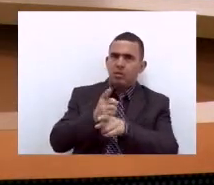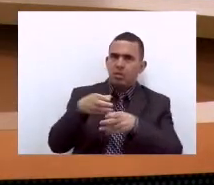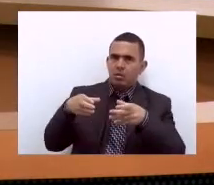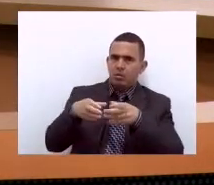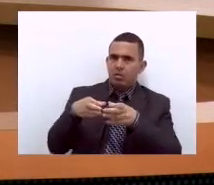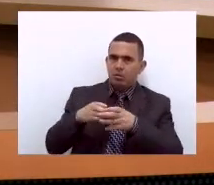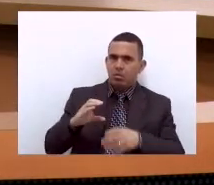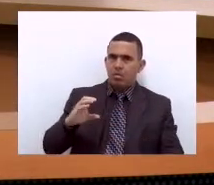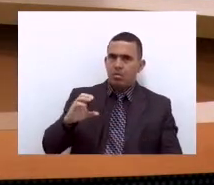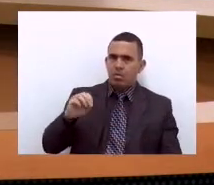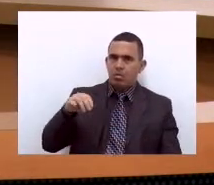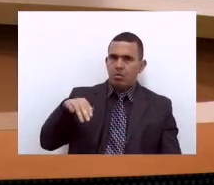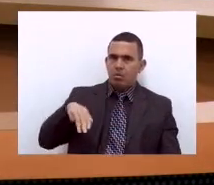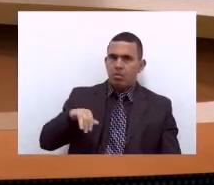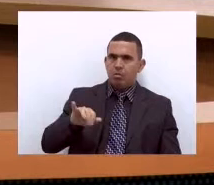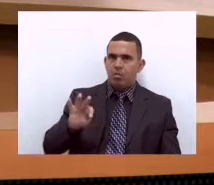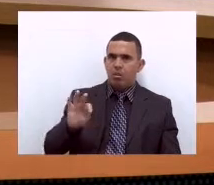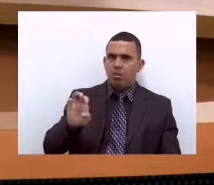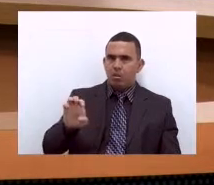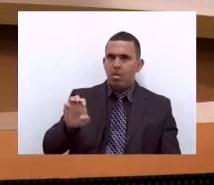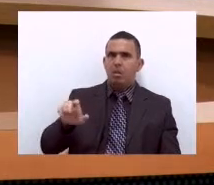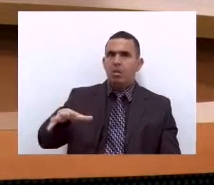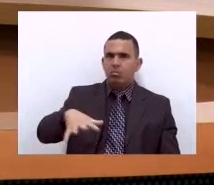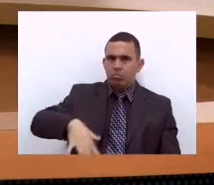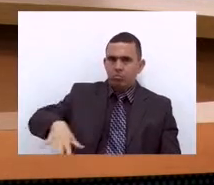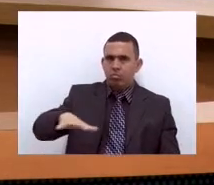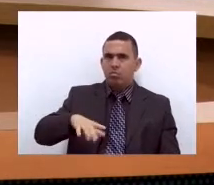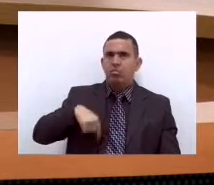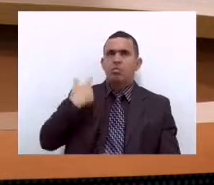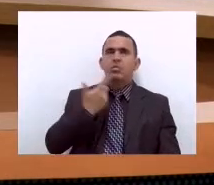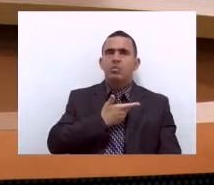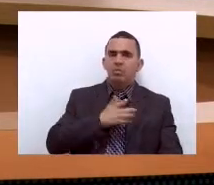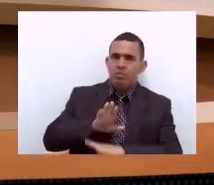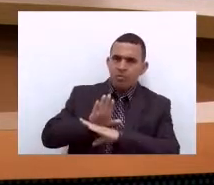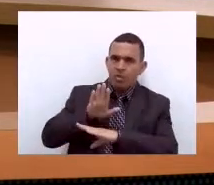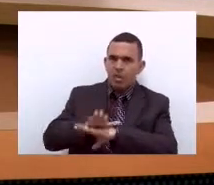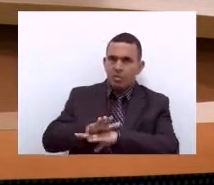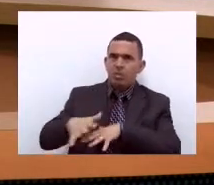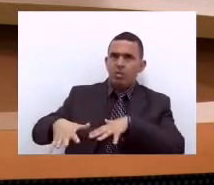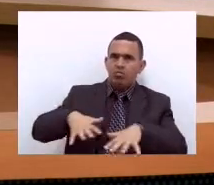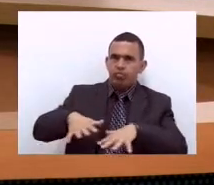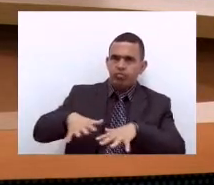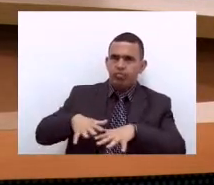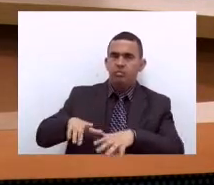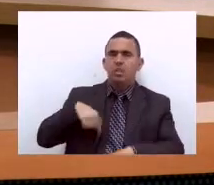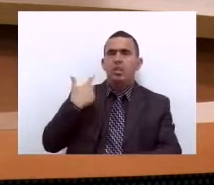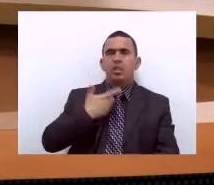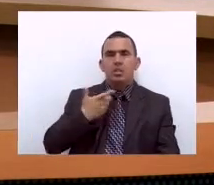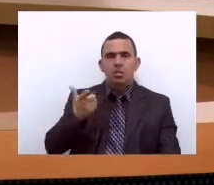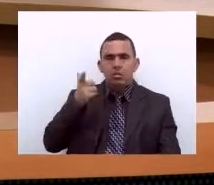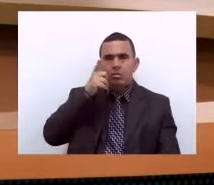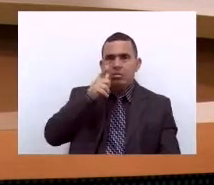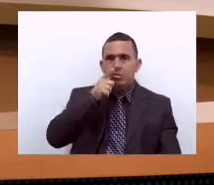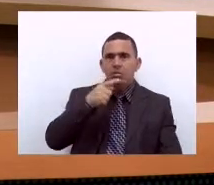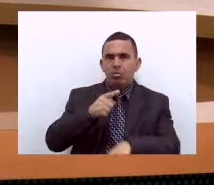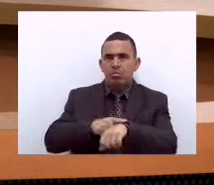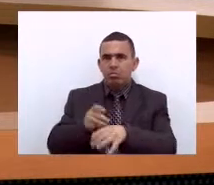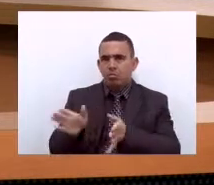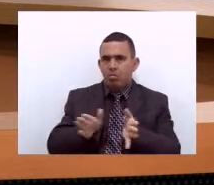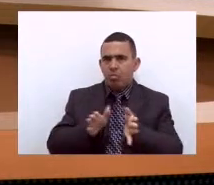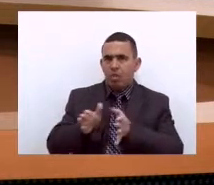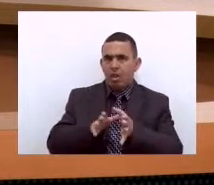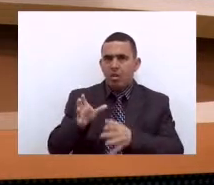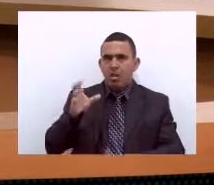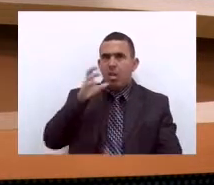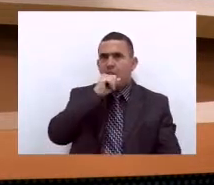local, estarmos contribuindo com a mobilização para que tenhamos, num prazo muito breve,